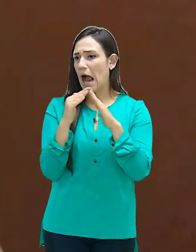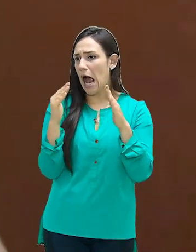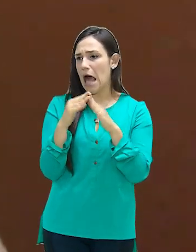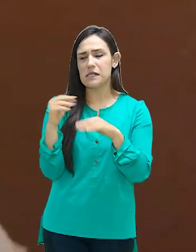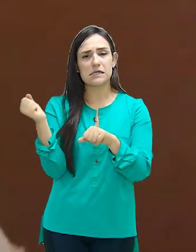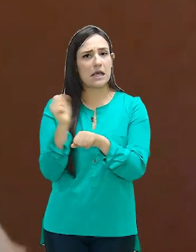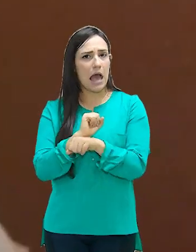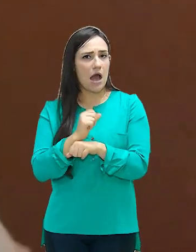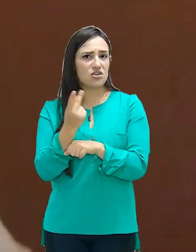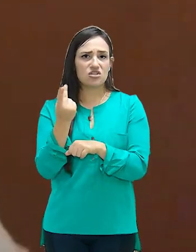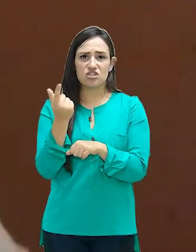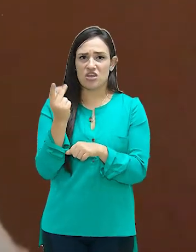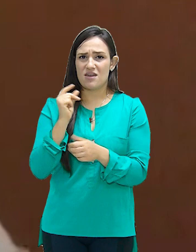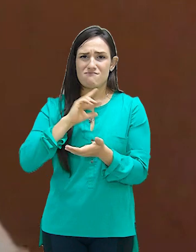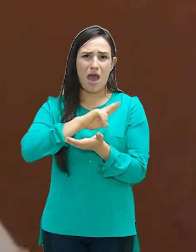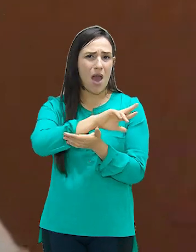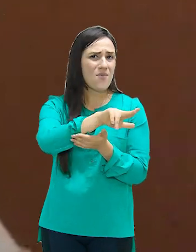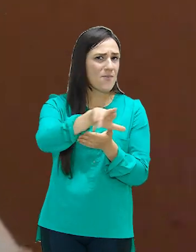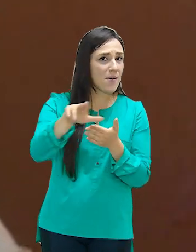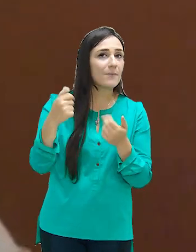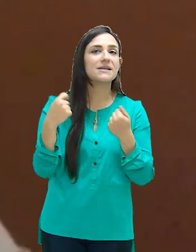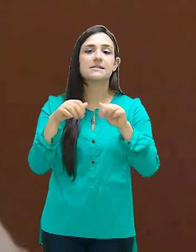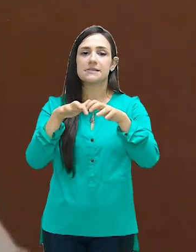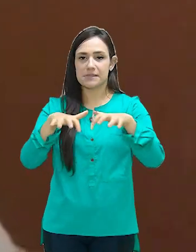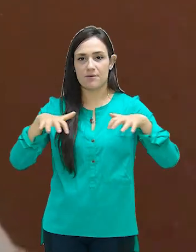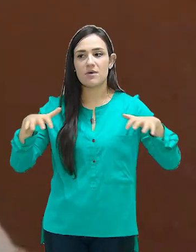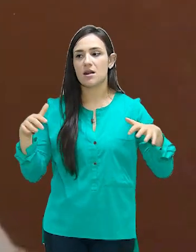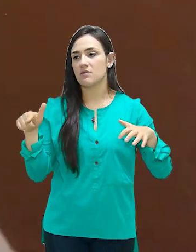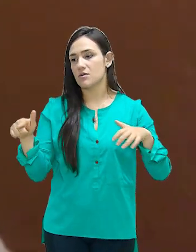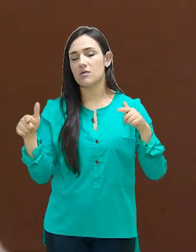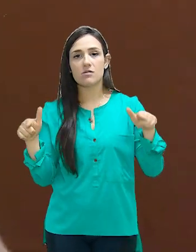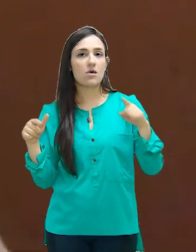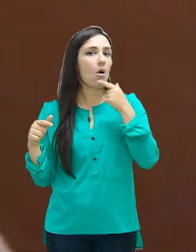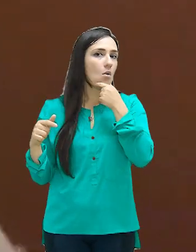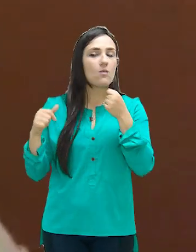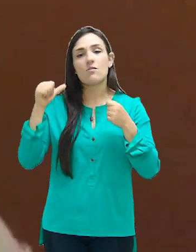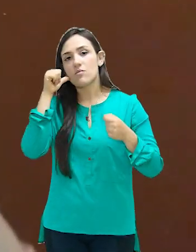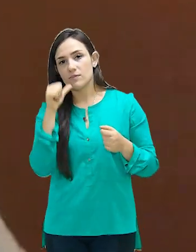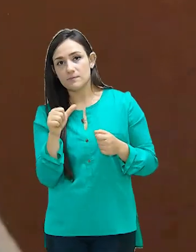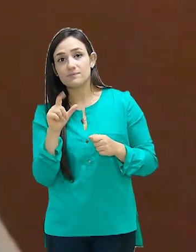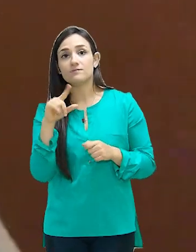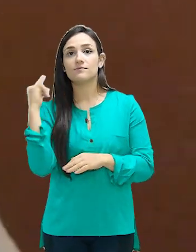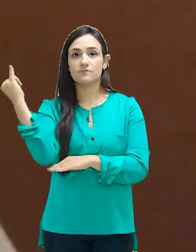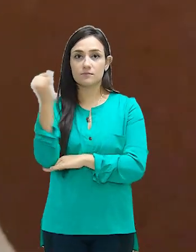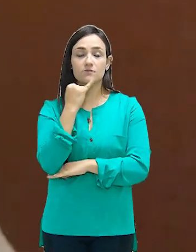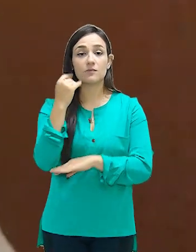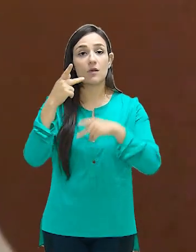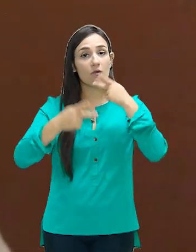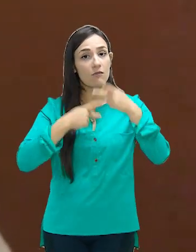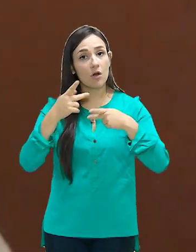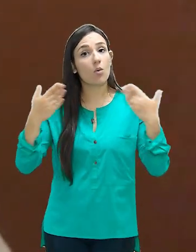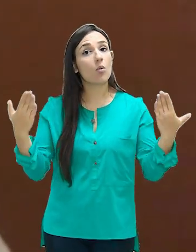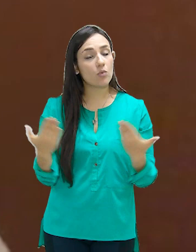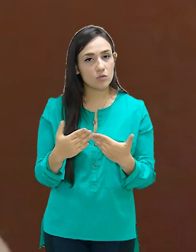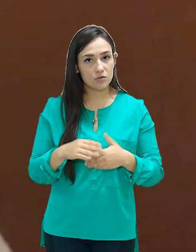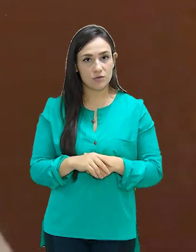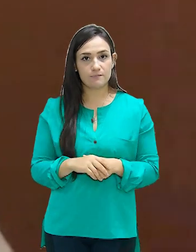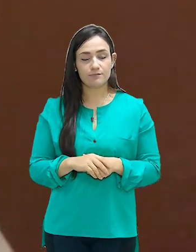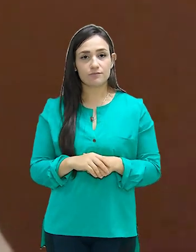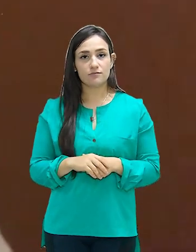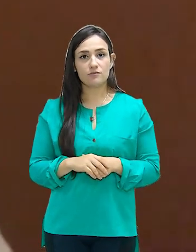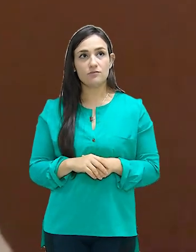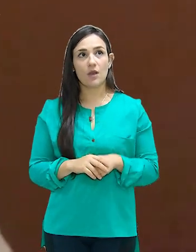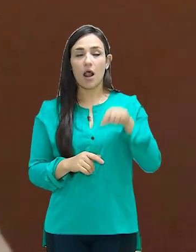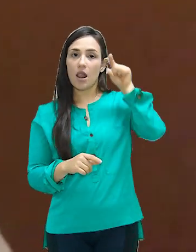eventual poupança que tenha sido formada no decorrer dessa relação. E é bem importante destacar que hoje, para o